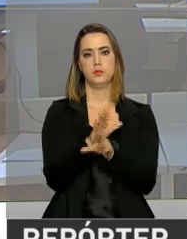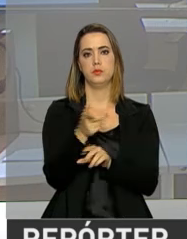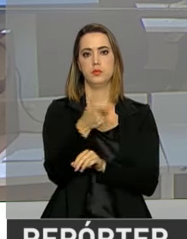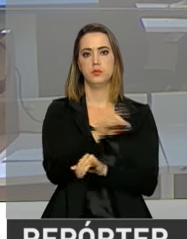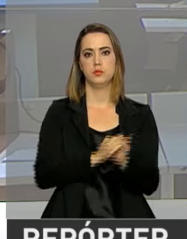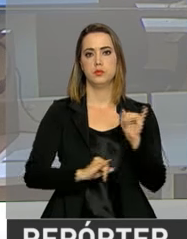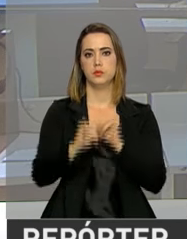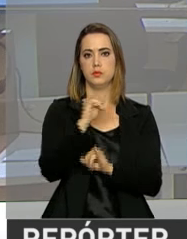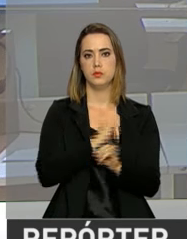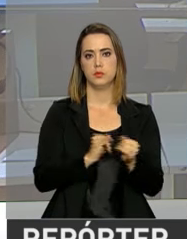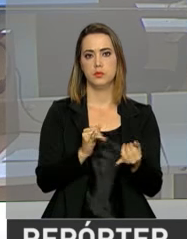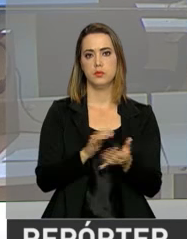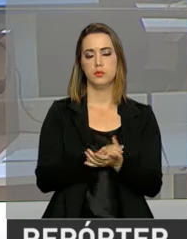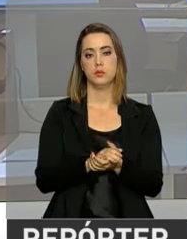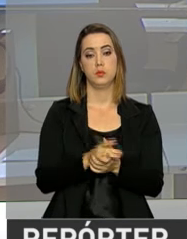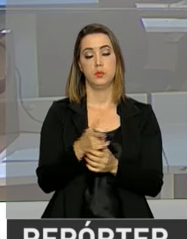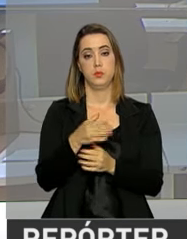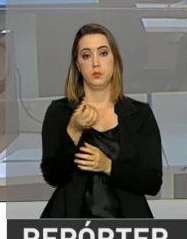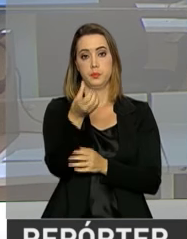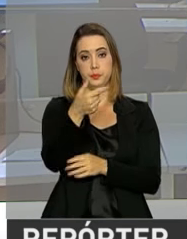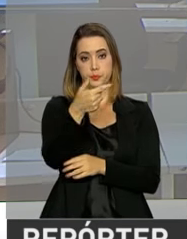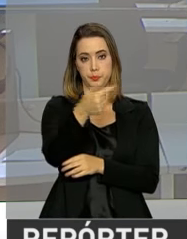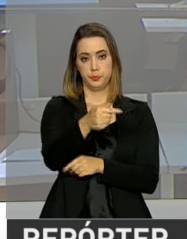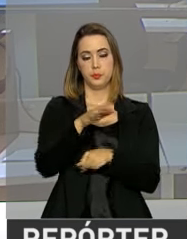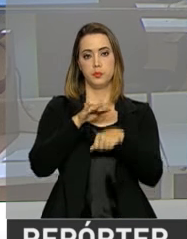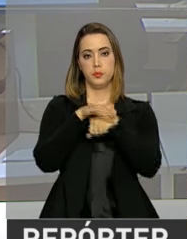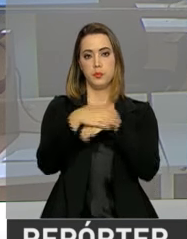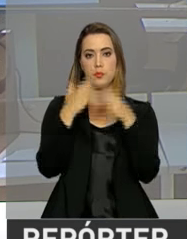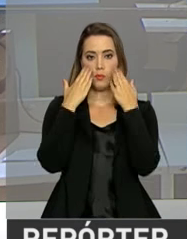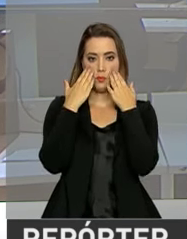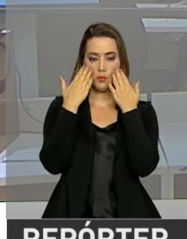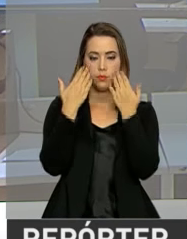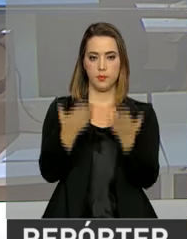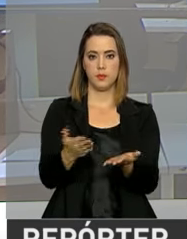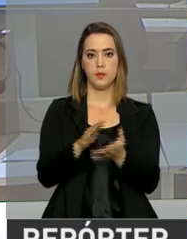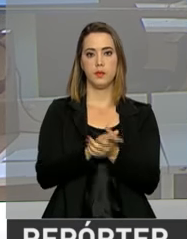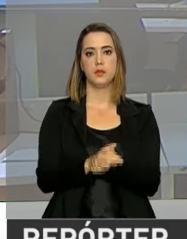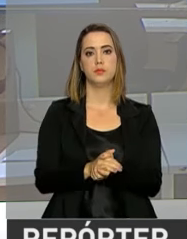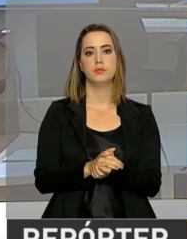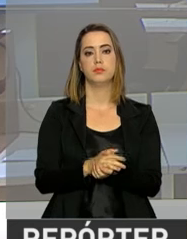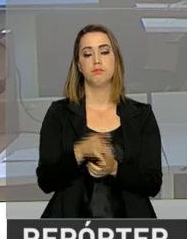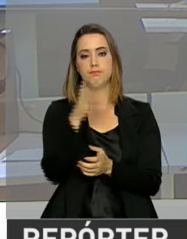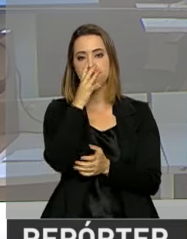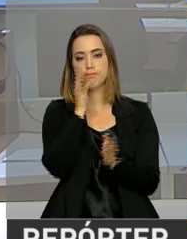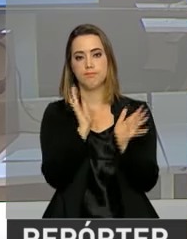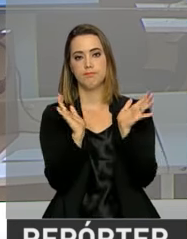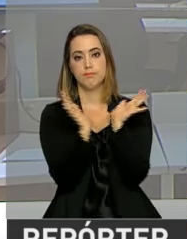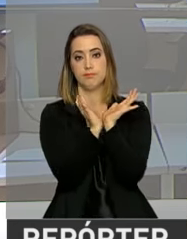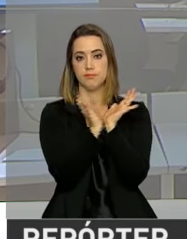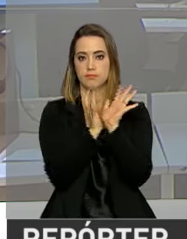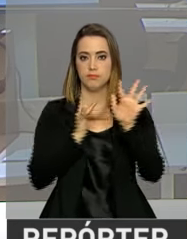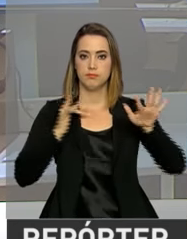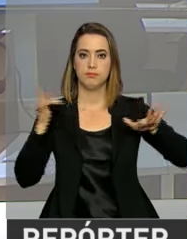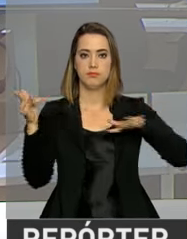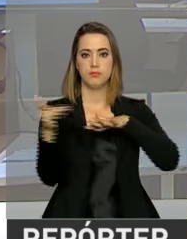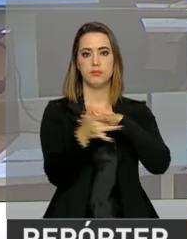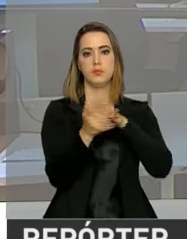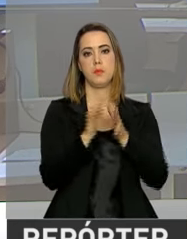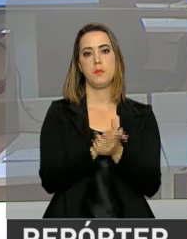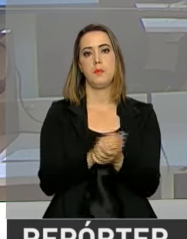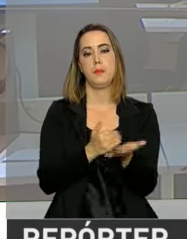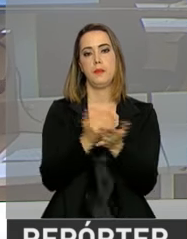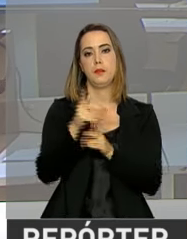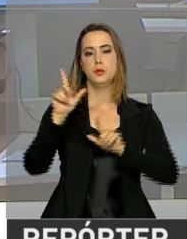Voltamos a qualquer momento com outras informações ou às 19h, na próxima edição do Repórter NBR. Acompanhe as novidades também pelas nossas redes